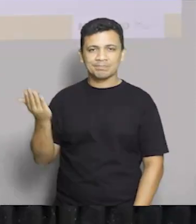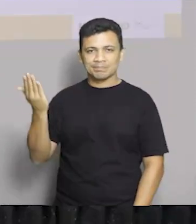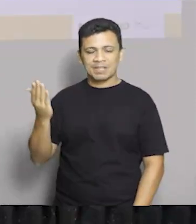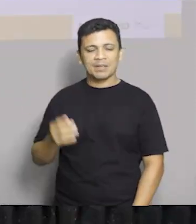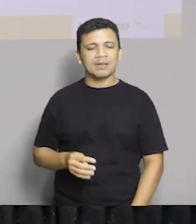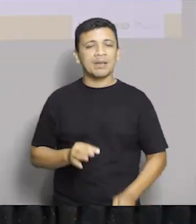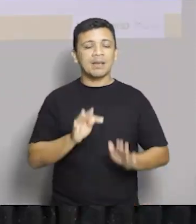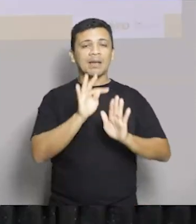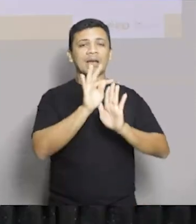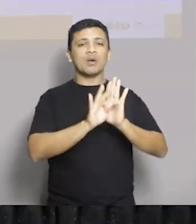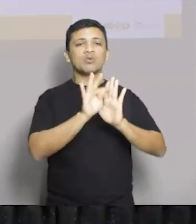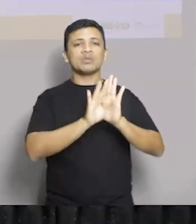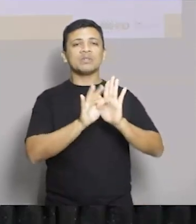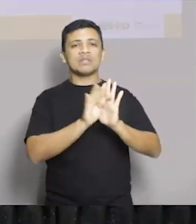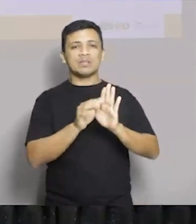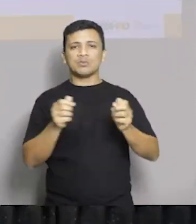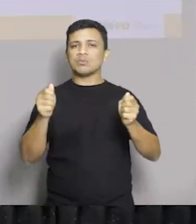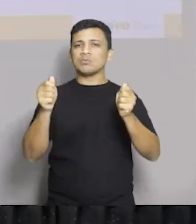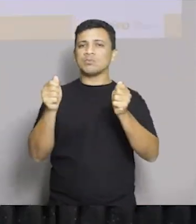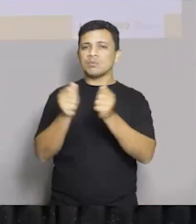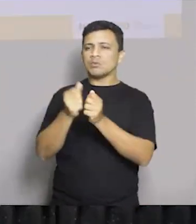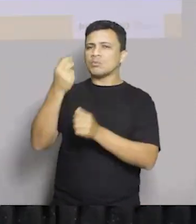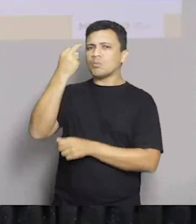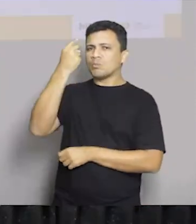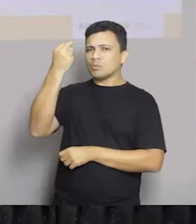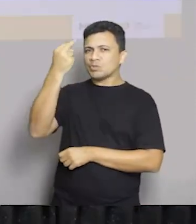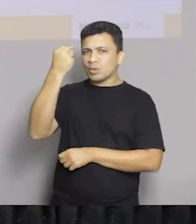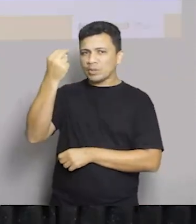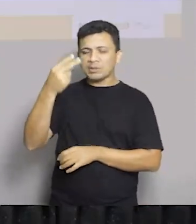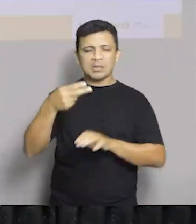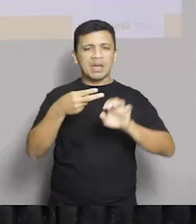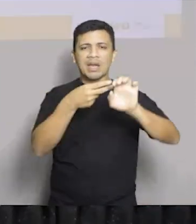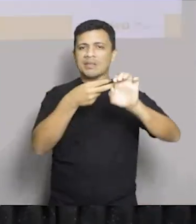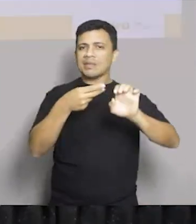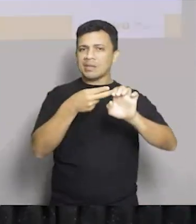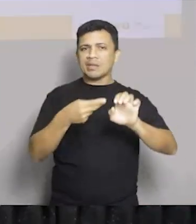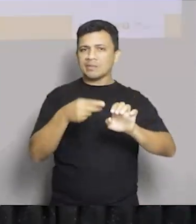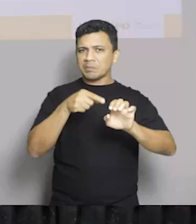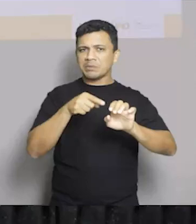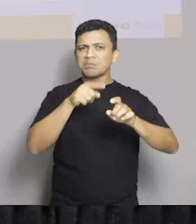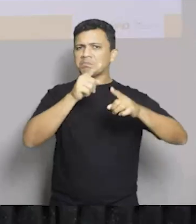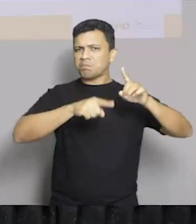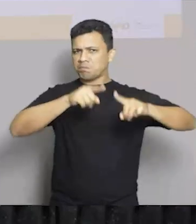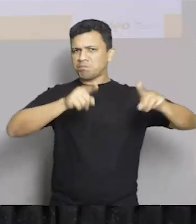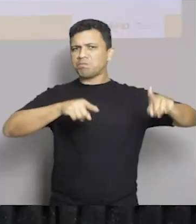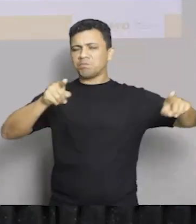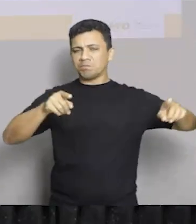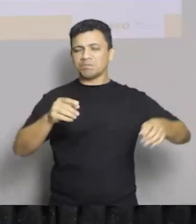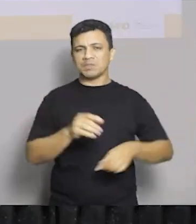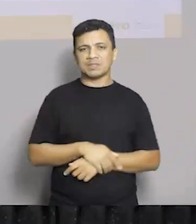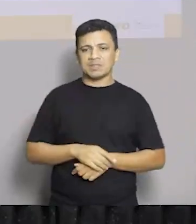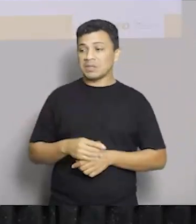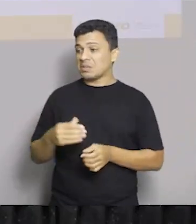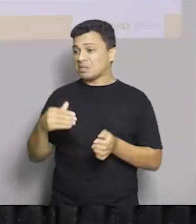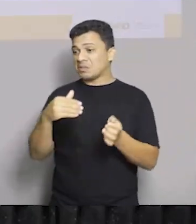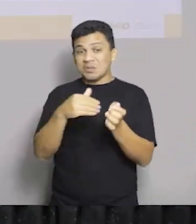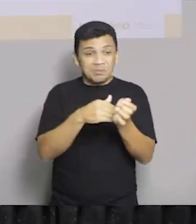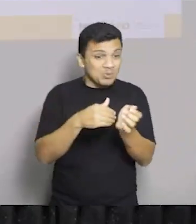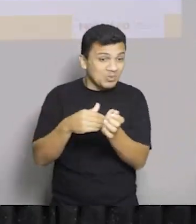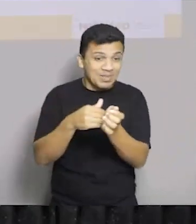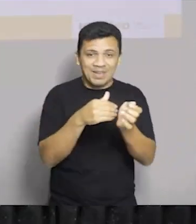que mistura uma história que traz elementos diversos então você pode ter uma história que trata de mistério